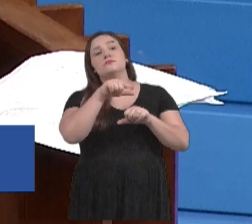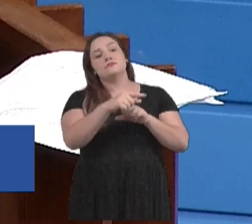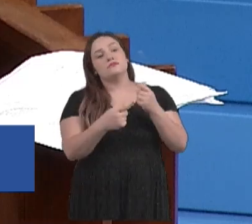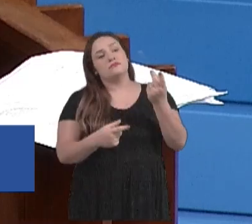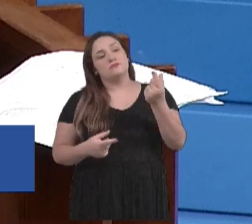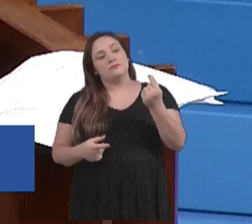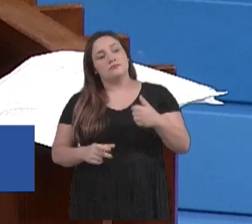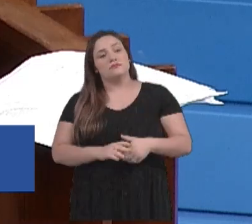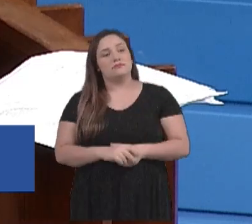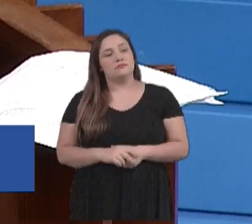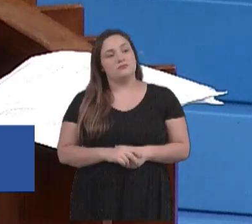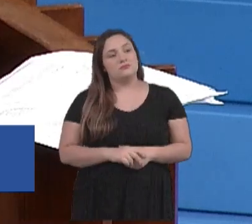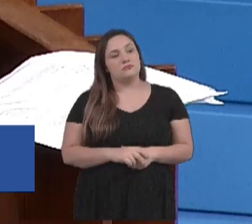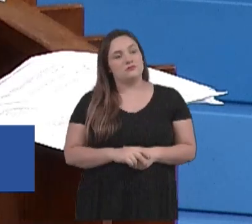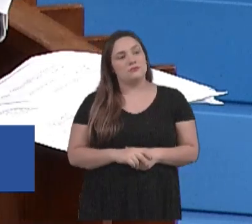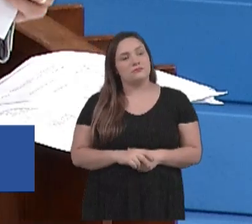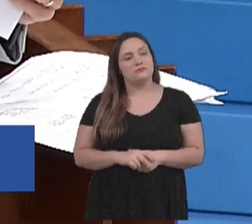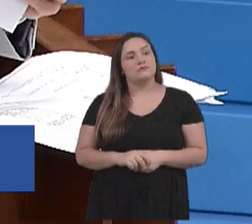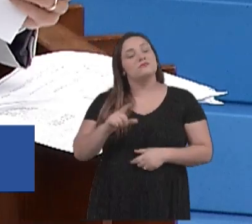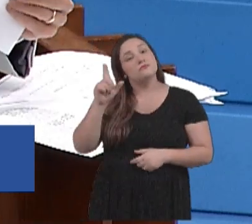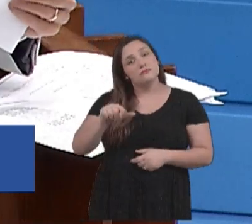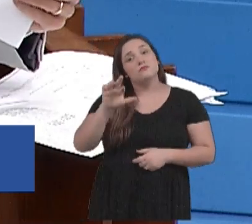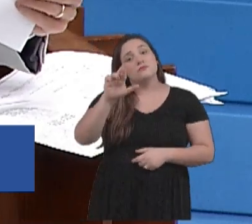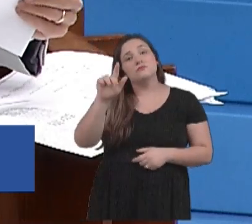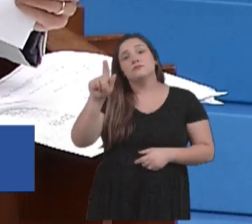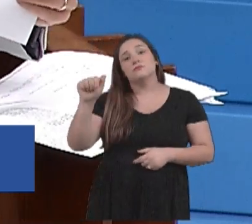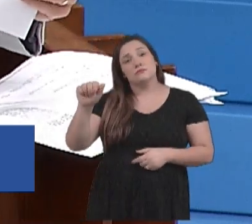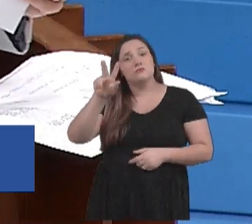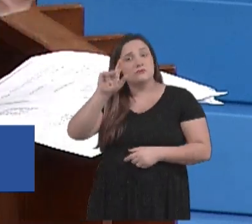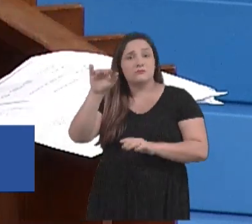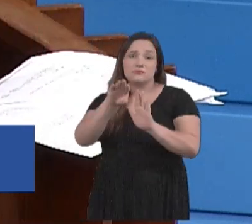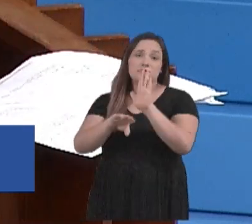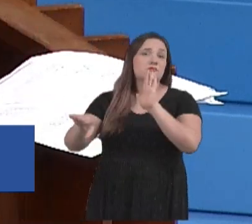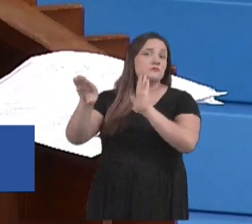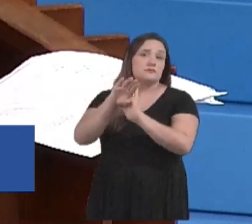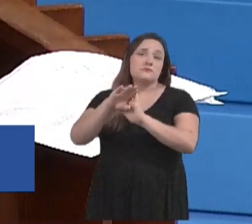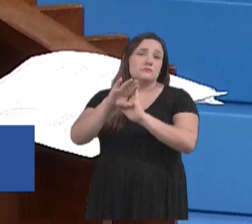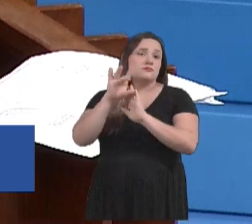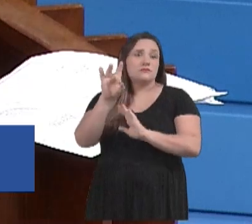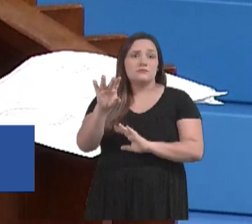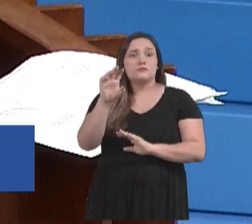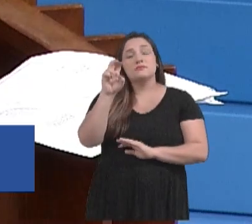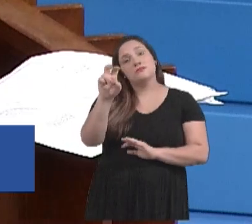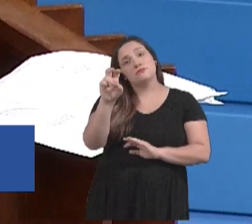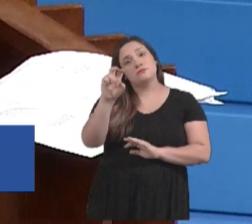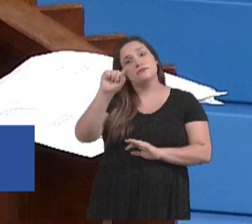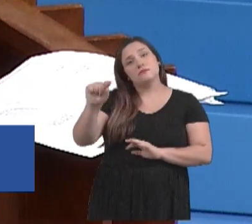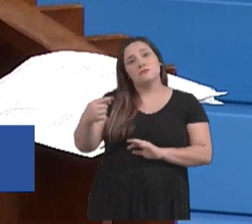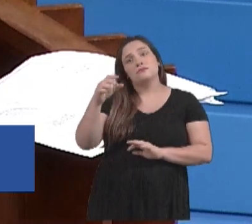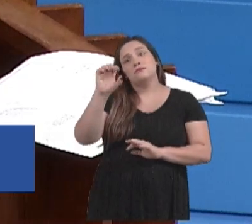valor é a revisão geral da proposta do governo de